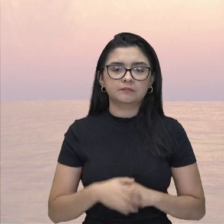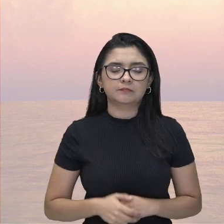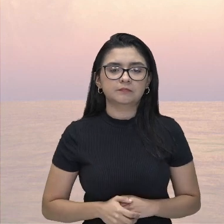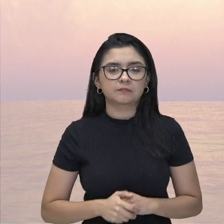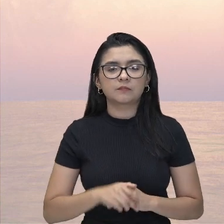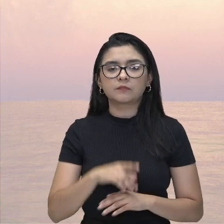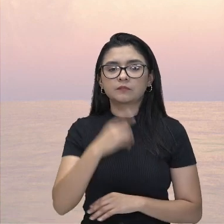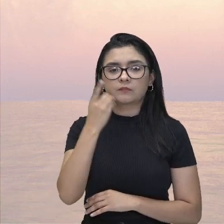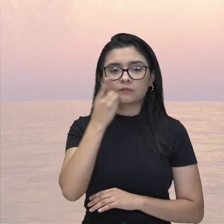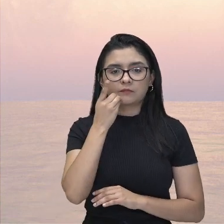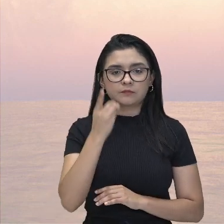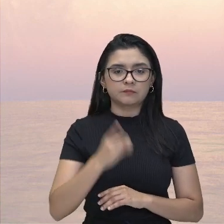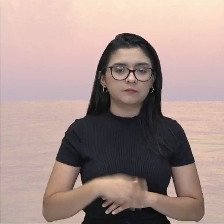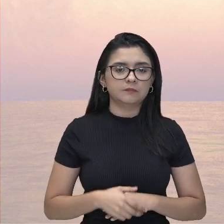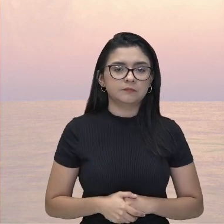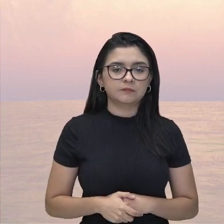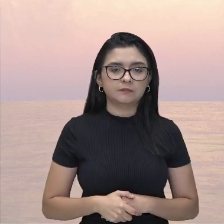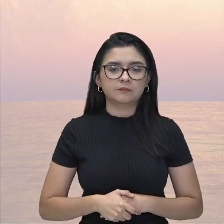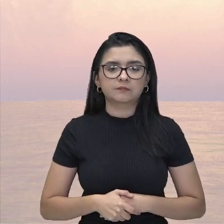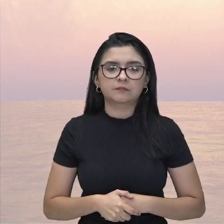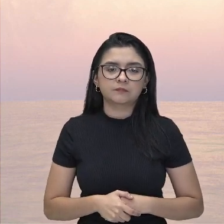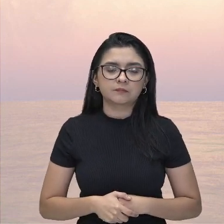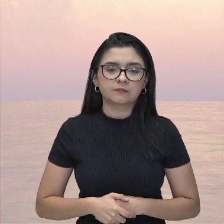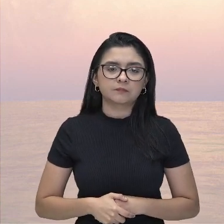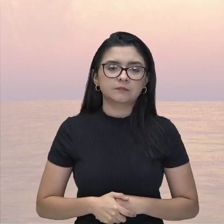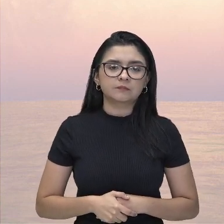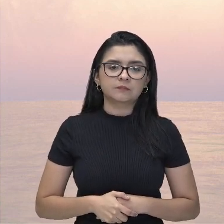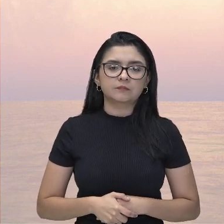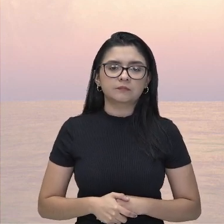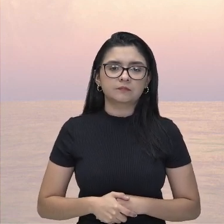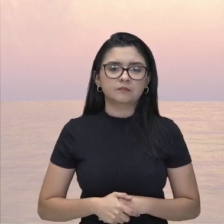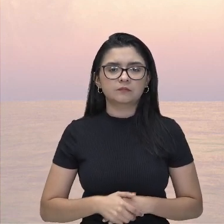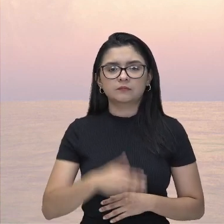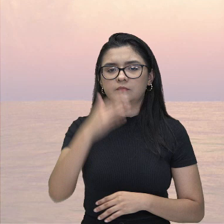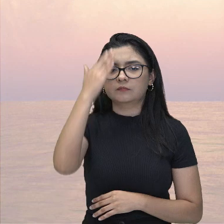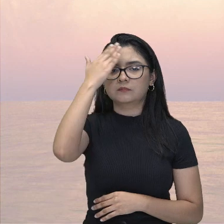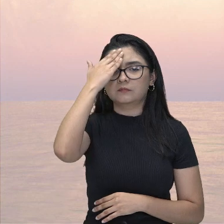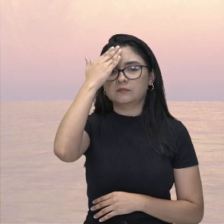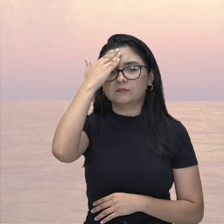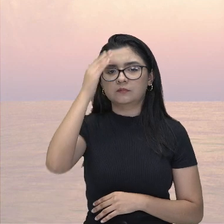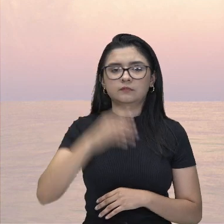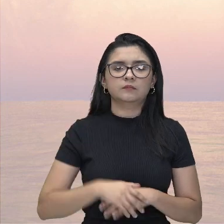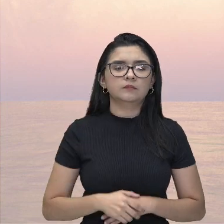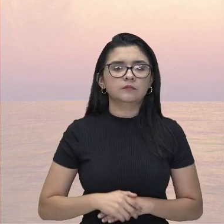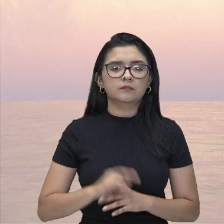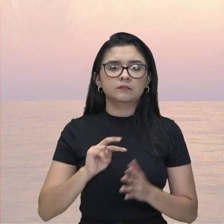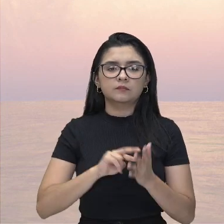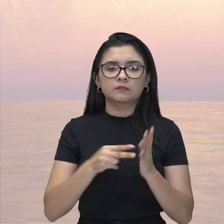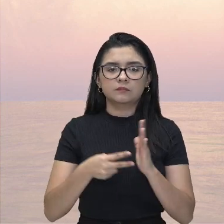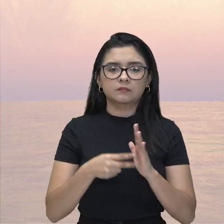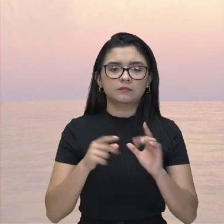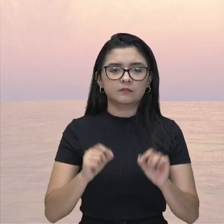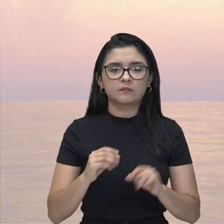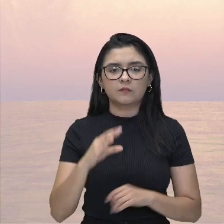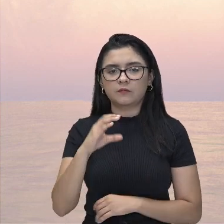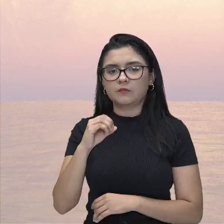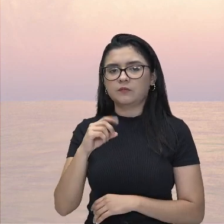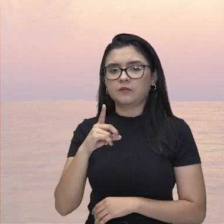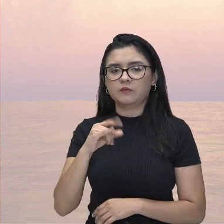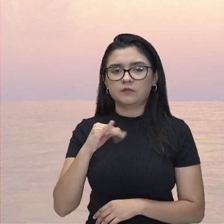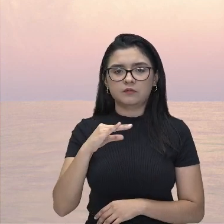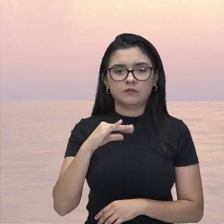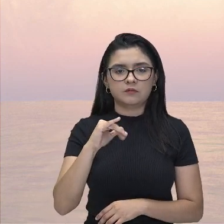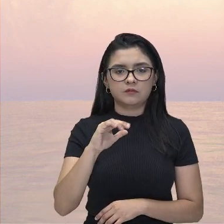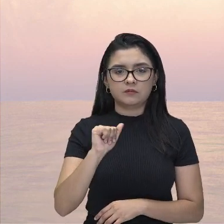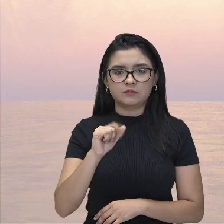de codiciados sabe o que significa codiciados deseoso meso